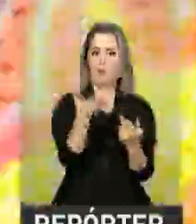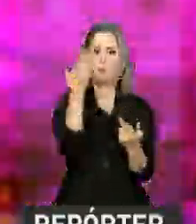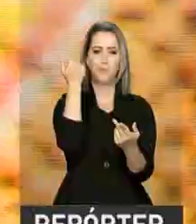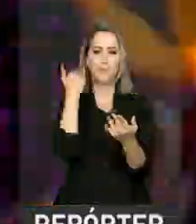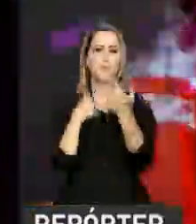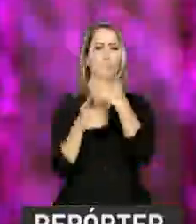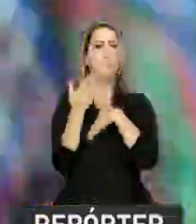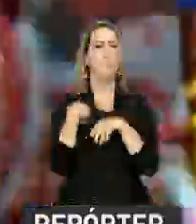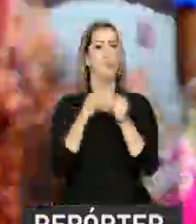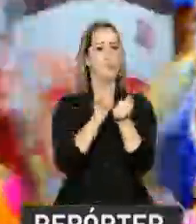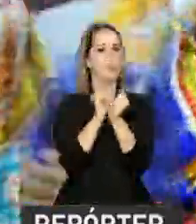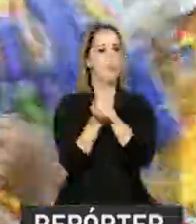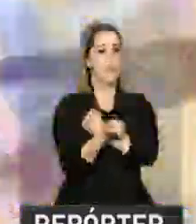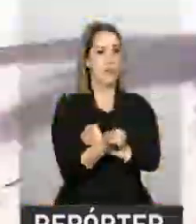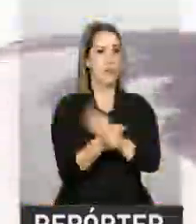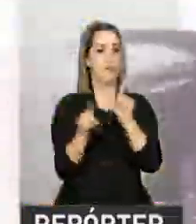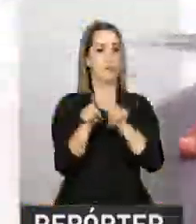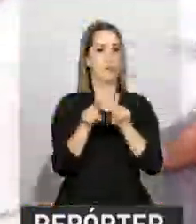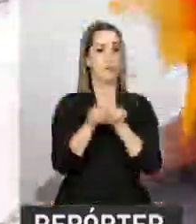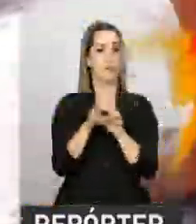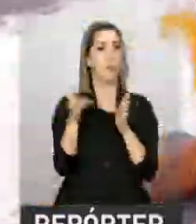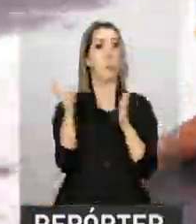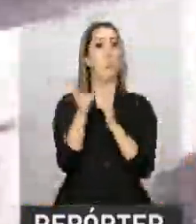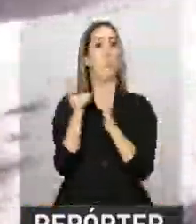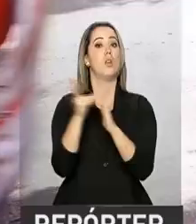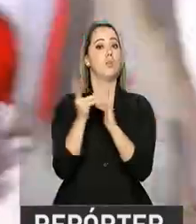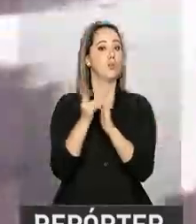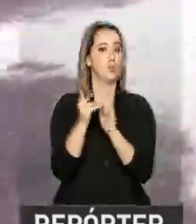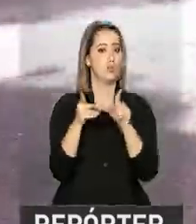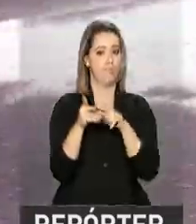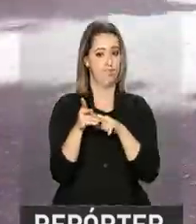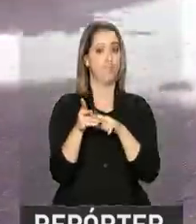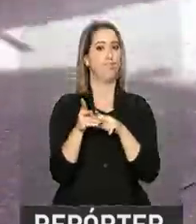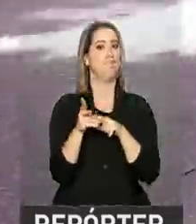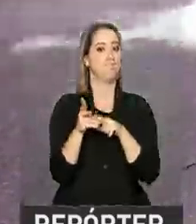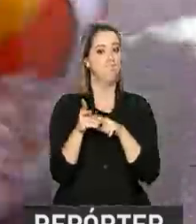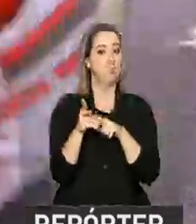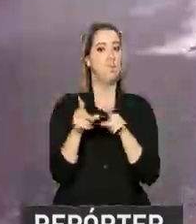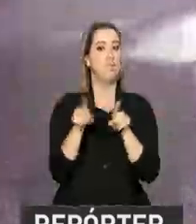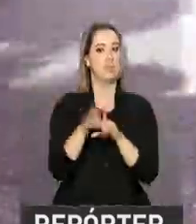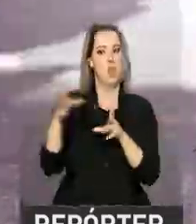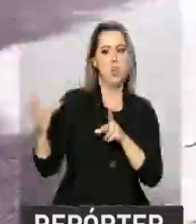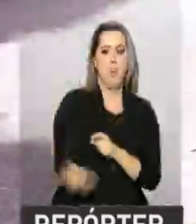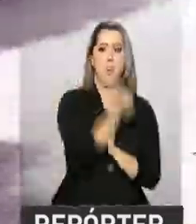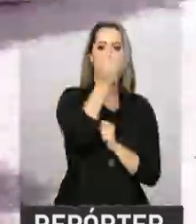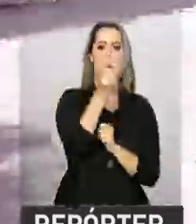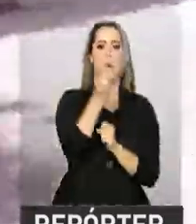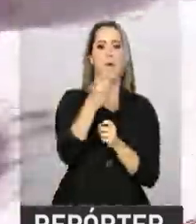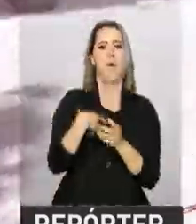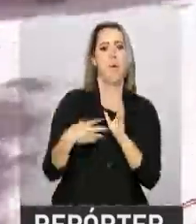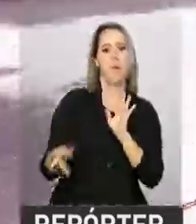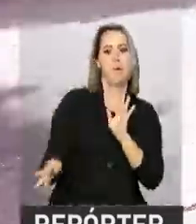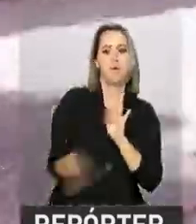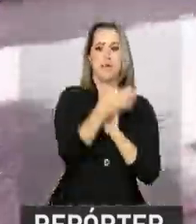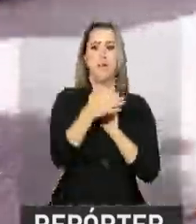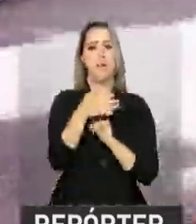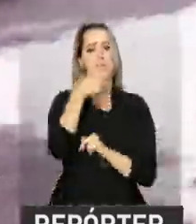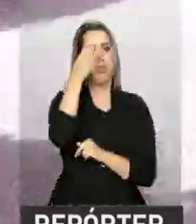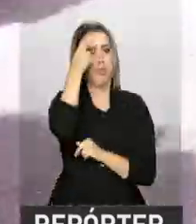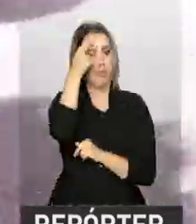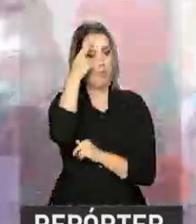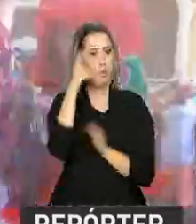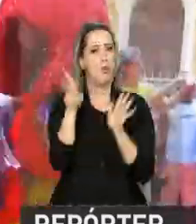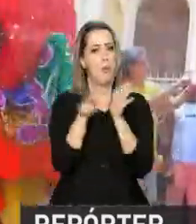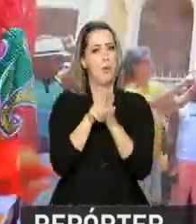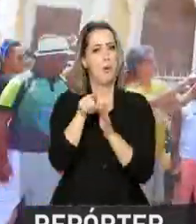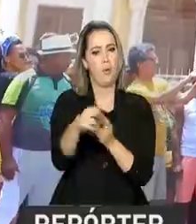escravo, também tinha a questão do índio, que foi, vamos dizer assim, arrancado também da sua cultura, da mesma